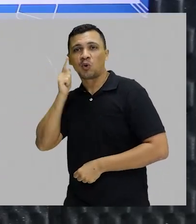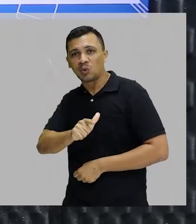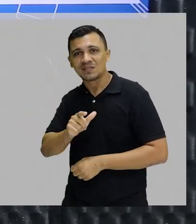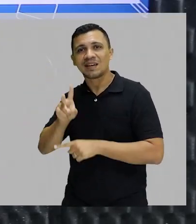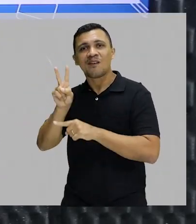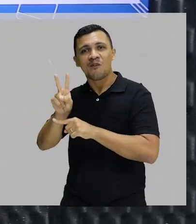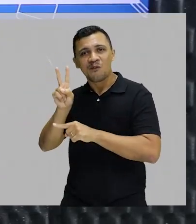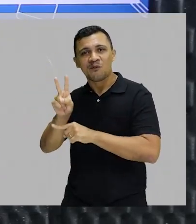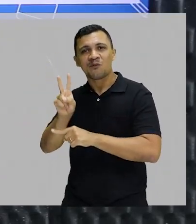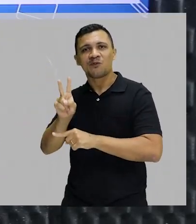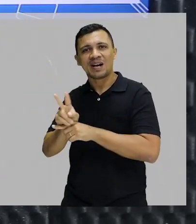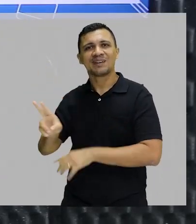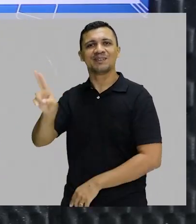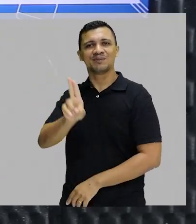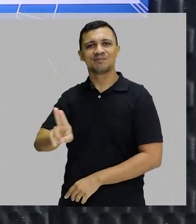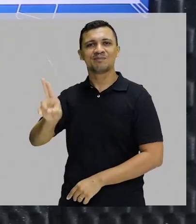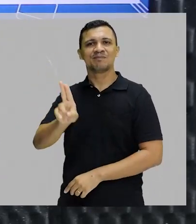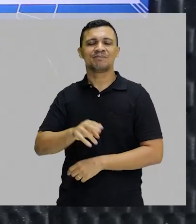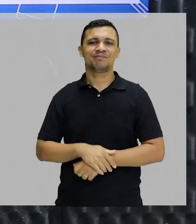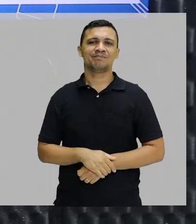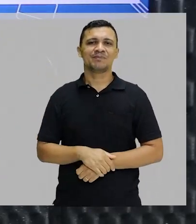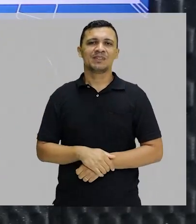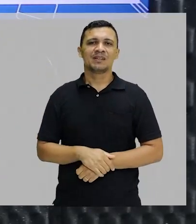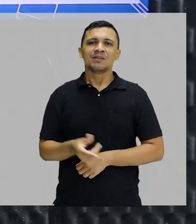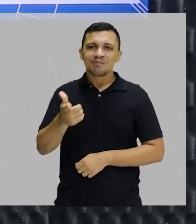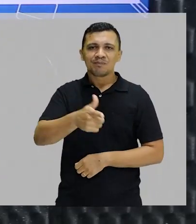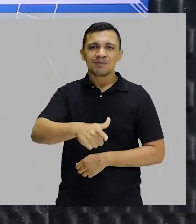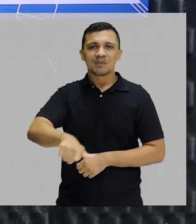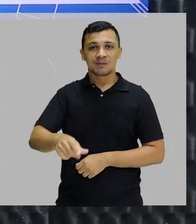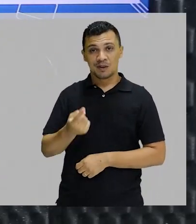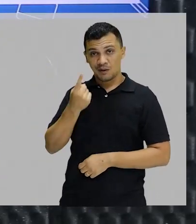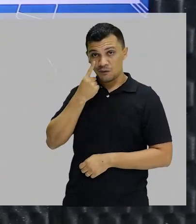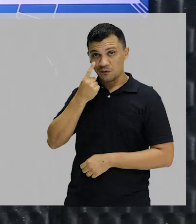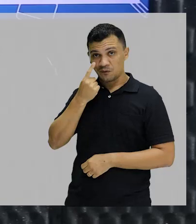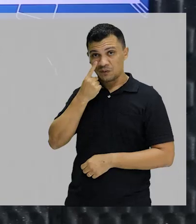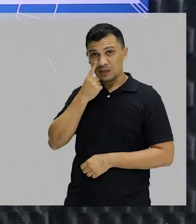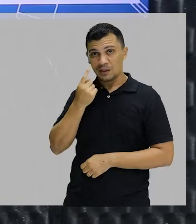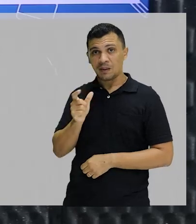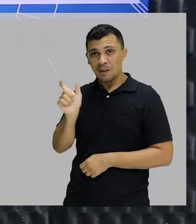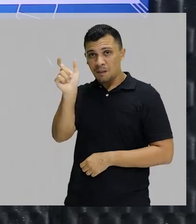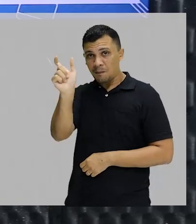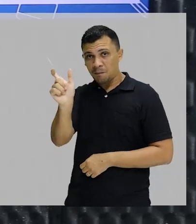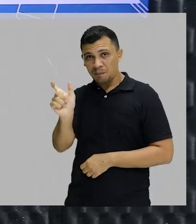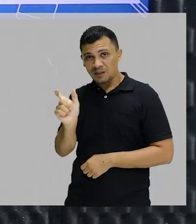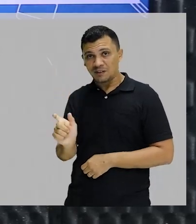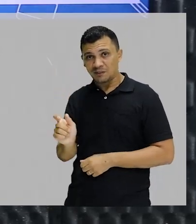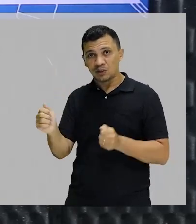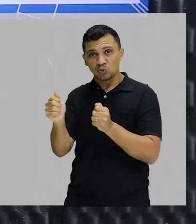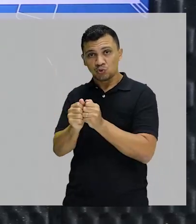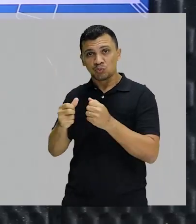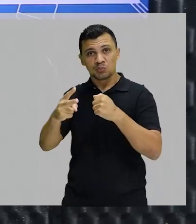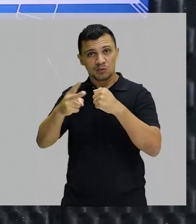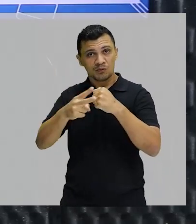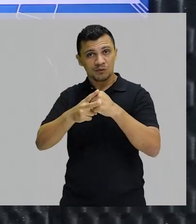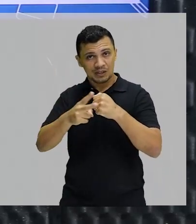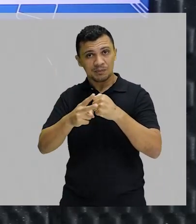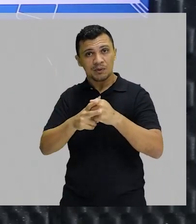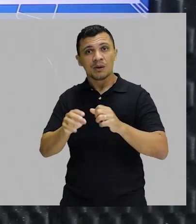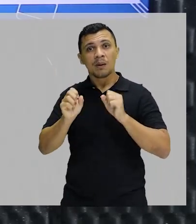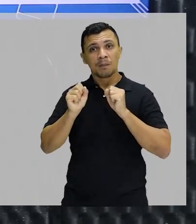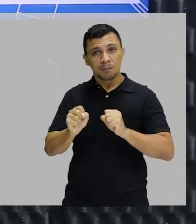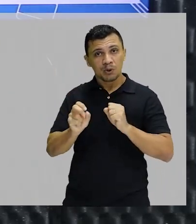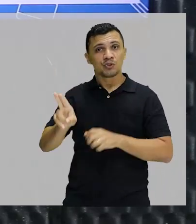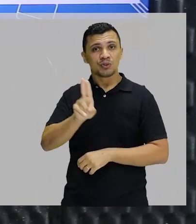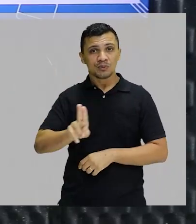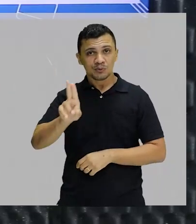mais uma vez, a questão dos adjuntos adverbiais. Quando eles aparecerem, vocês podem fazer o uso da vírgula e também com os conectivos, aqui nesse